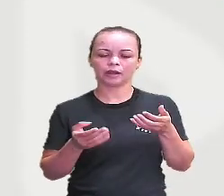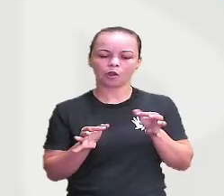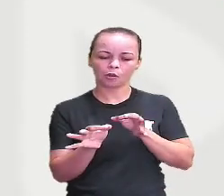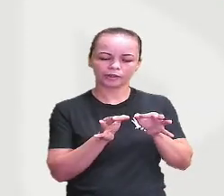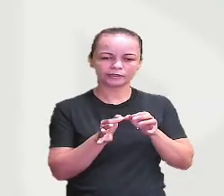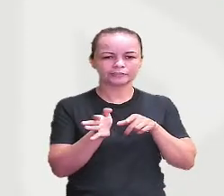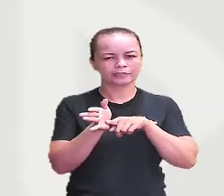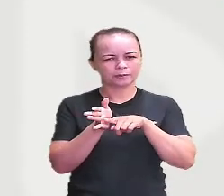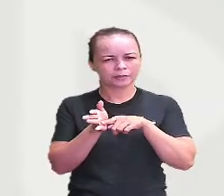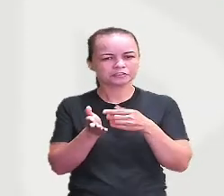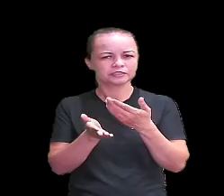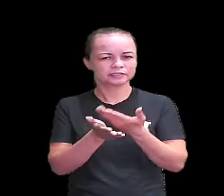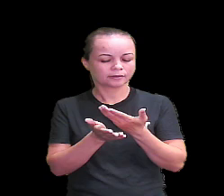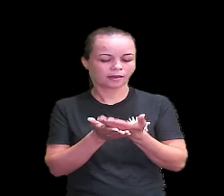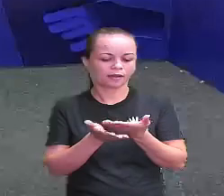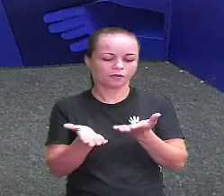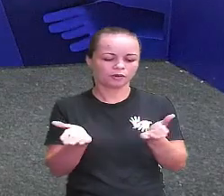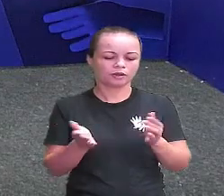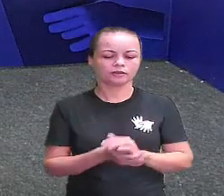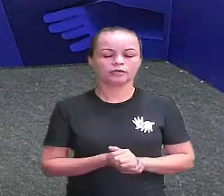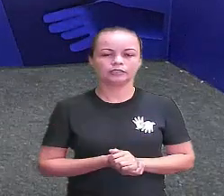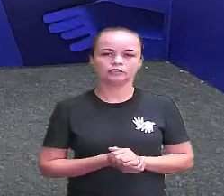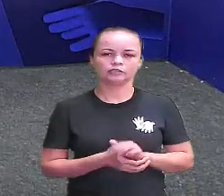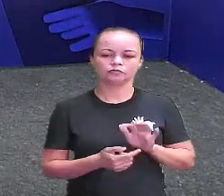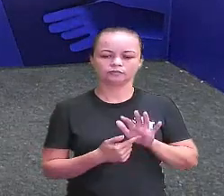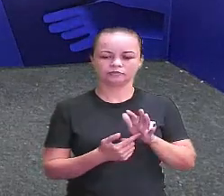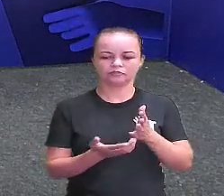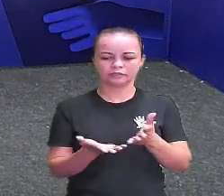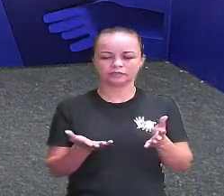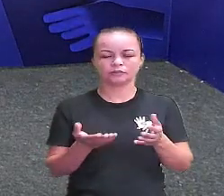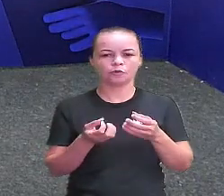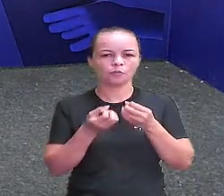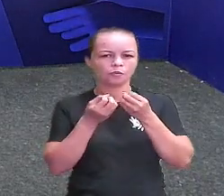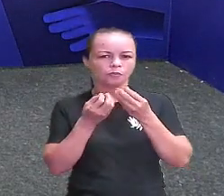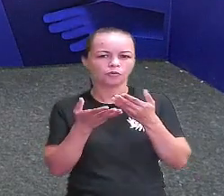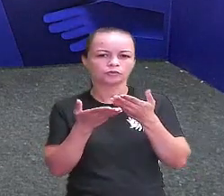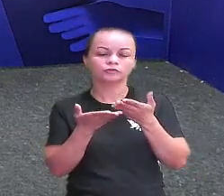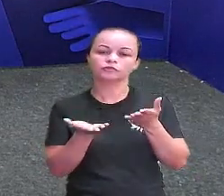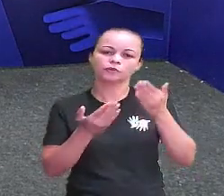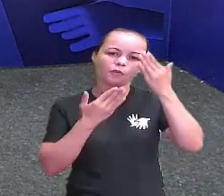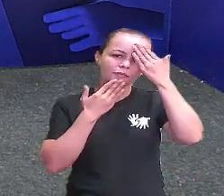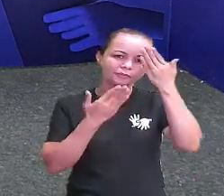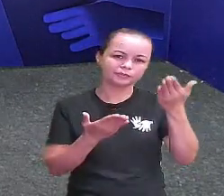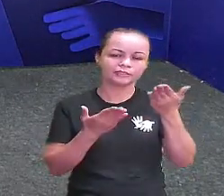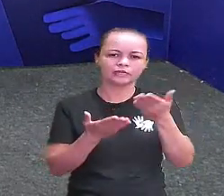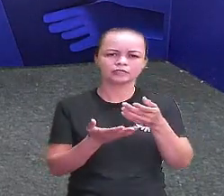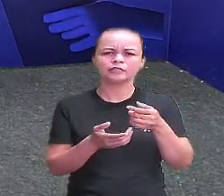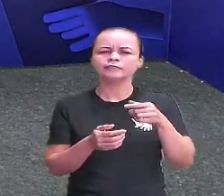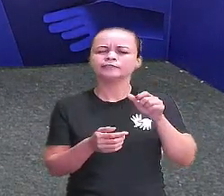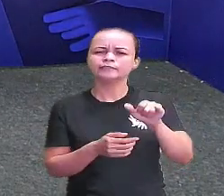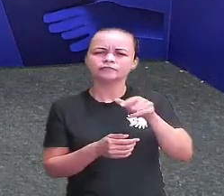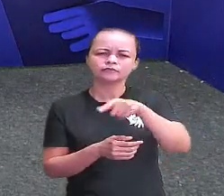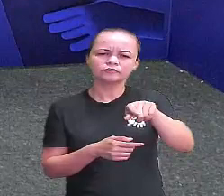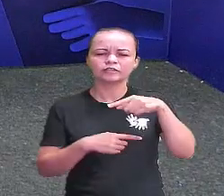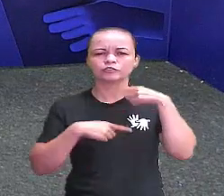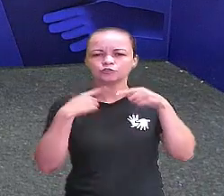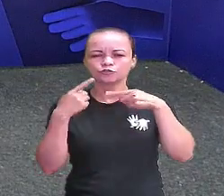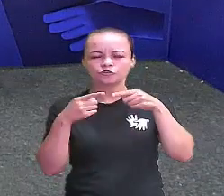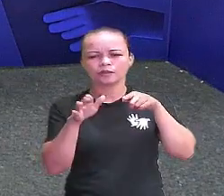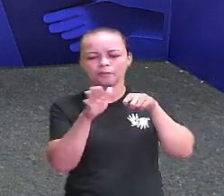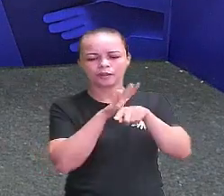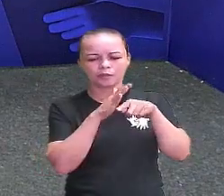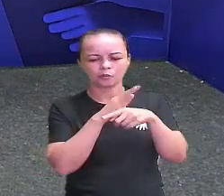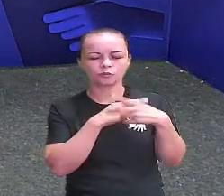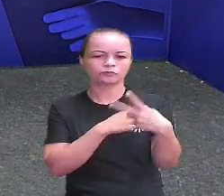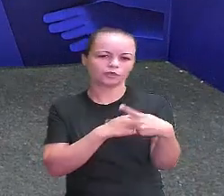a nossa aula. Eu deixo aqui o meu muito obrigado, né? Caso vocês tenham alguma dúvida, levem essa dúvida até o seu